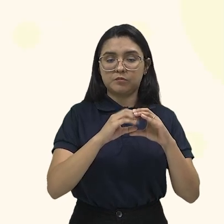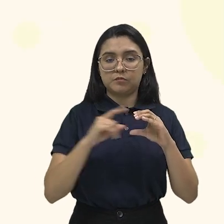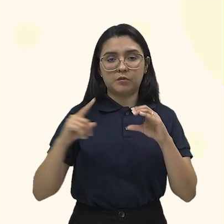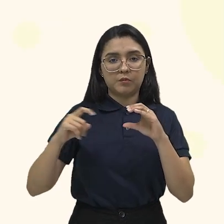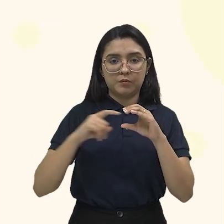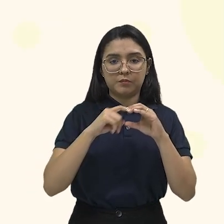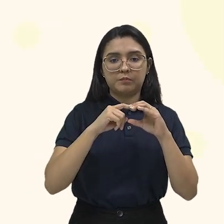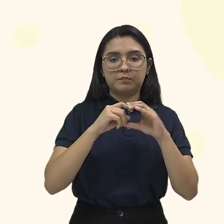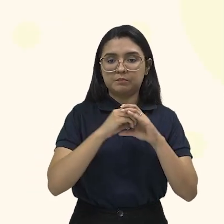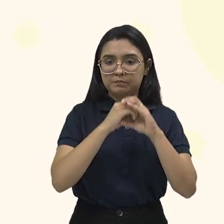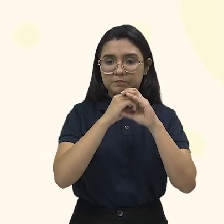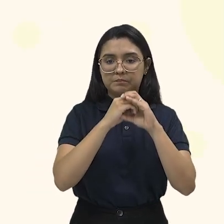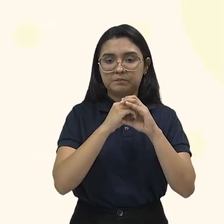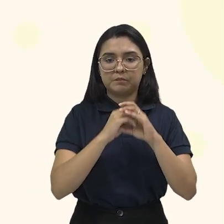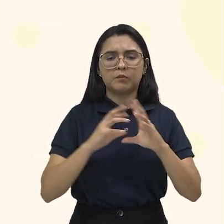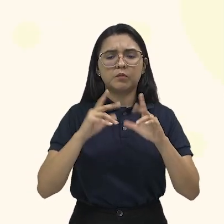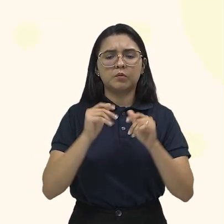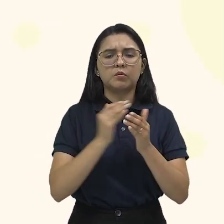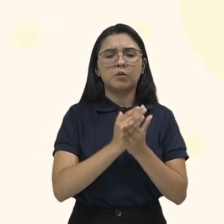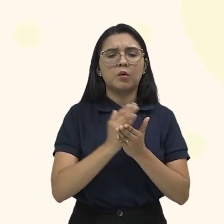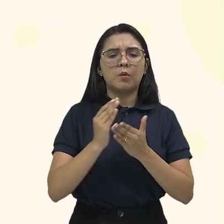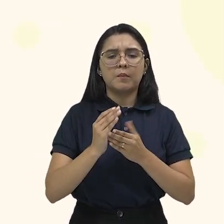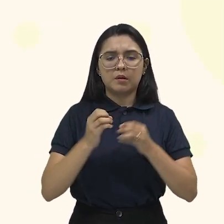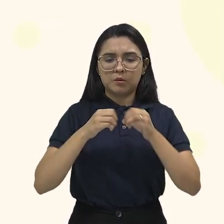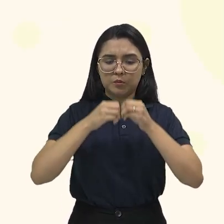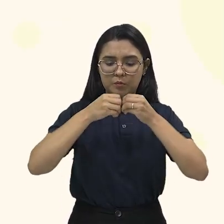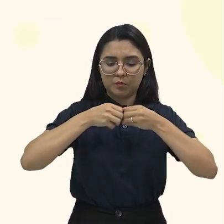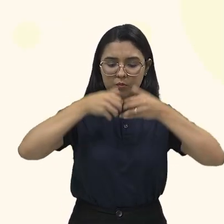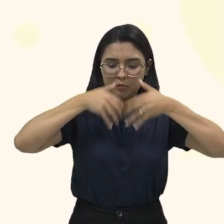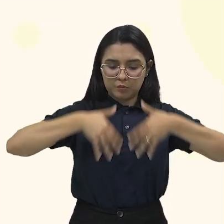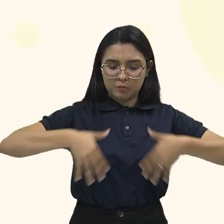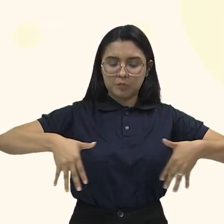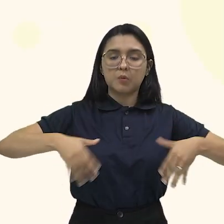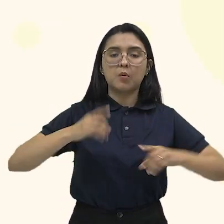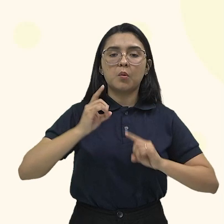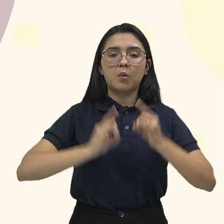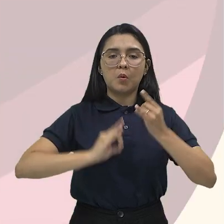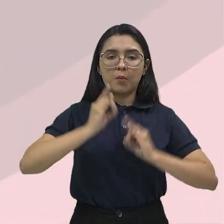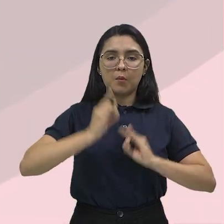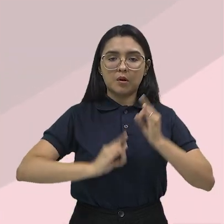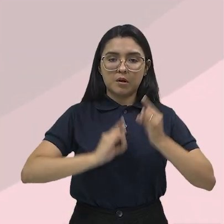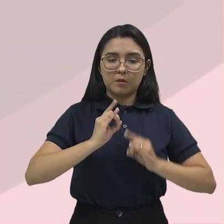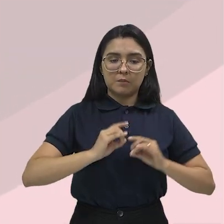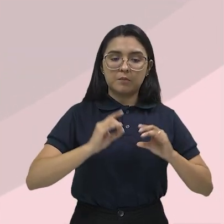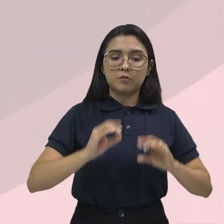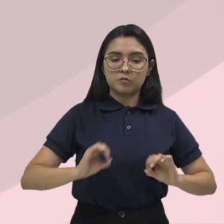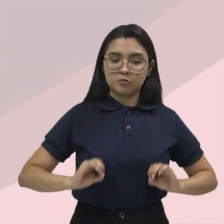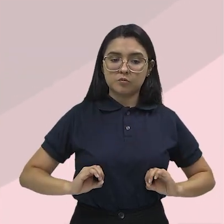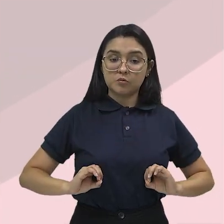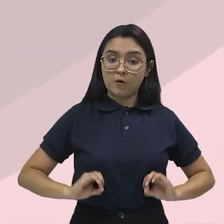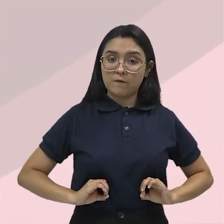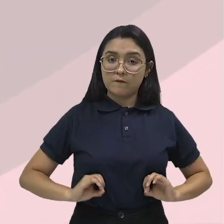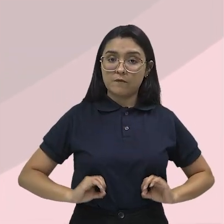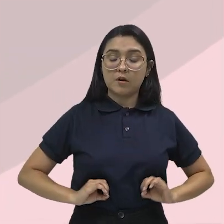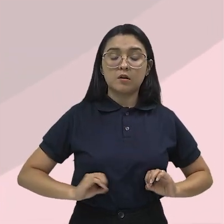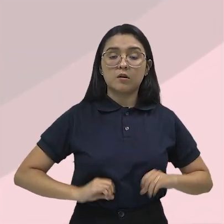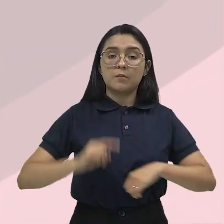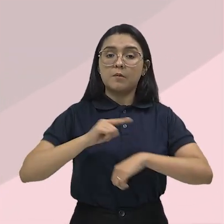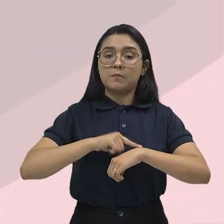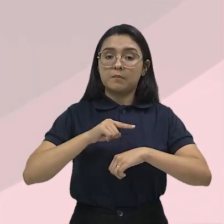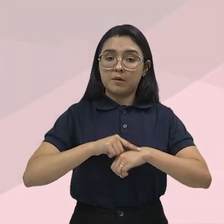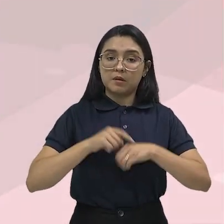espermatozoide. Tudo começa com glândulas que enviam sinais hormonais para o ovário, indicando que é hora de liberar